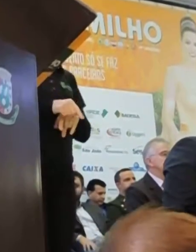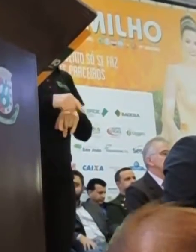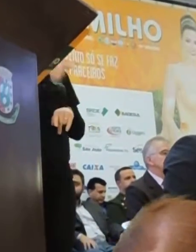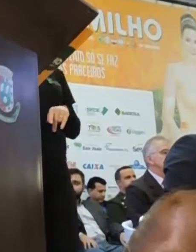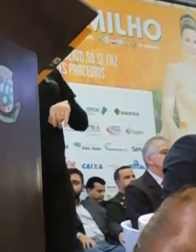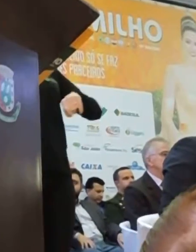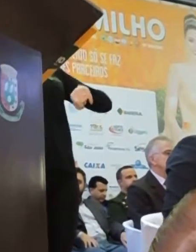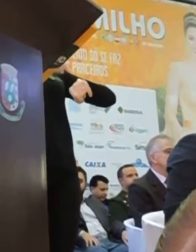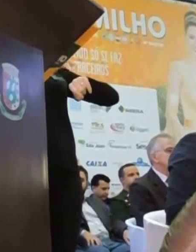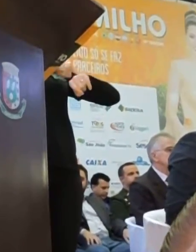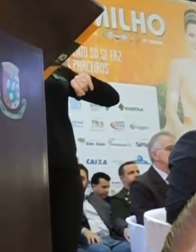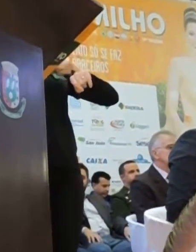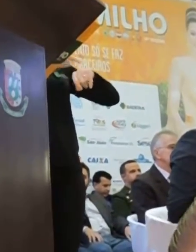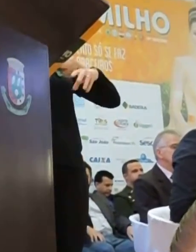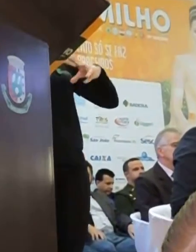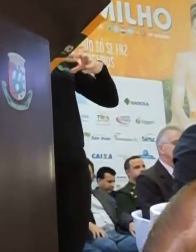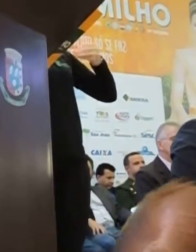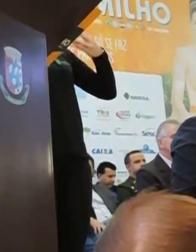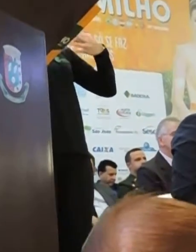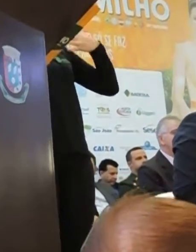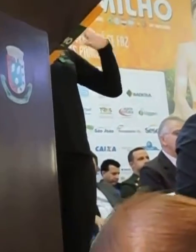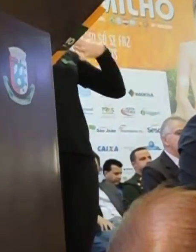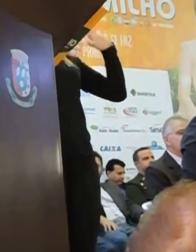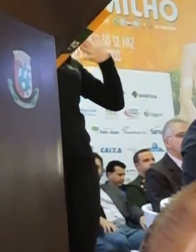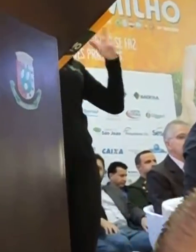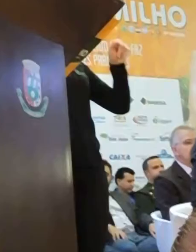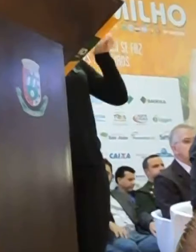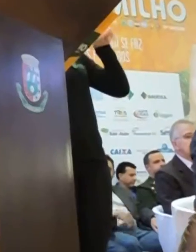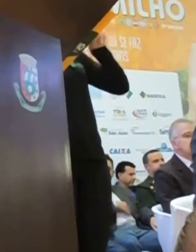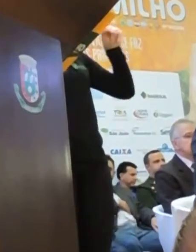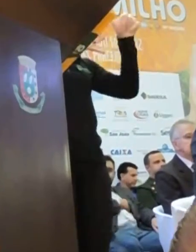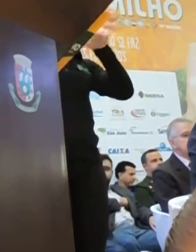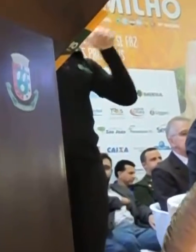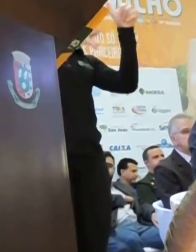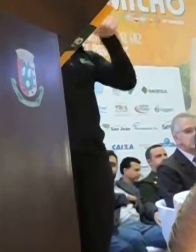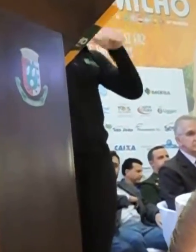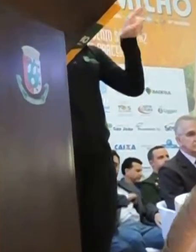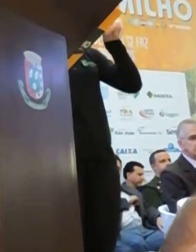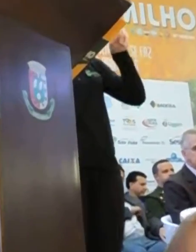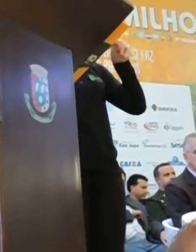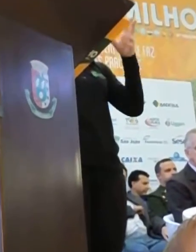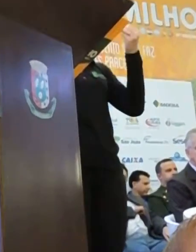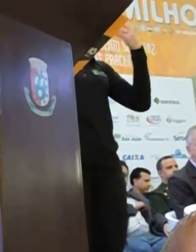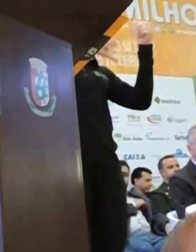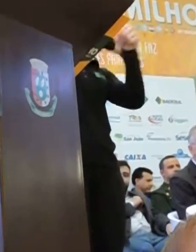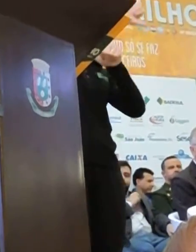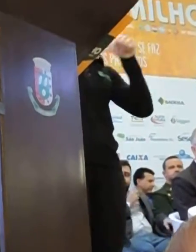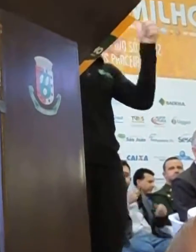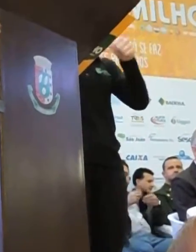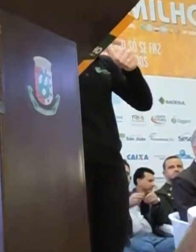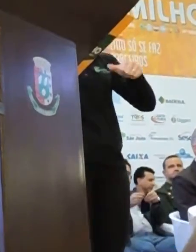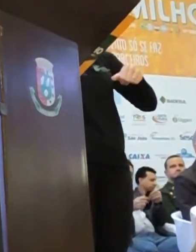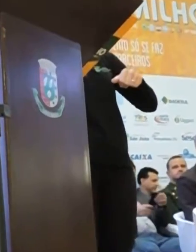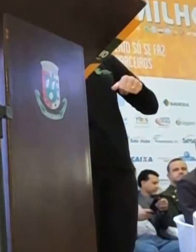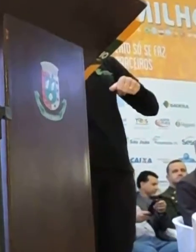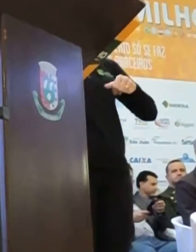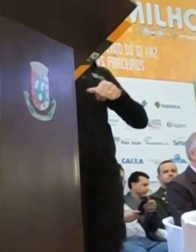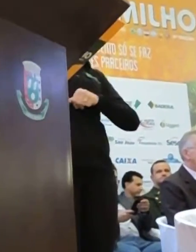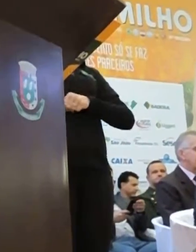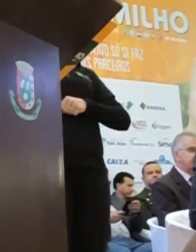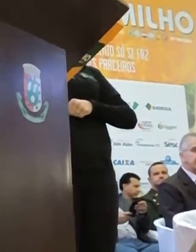É um tempo de turbulência, de transição, de mudança, de